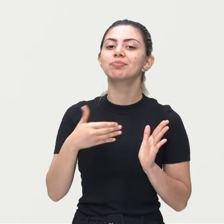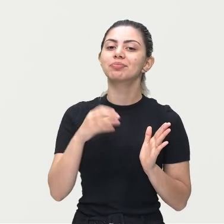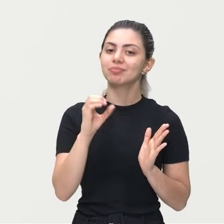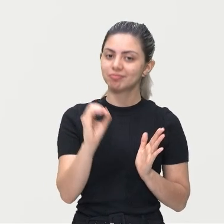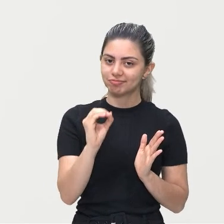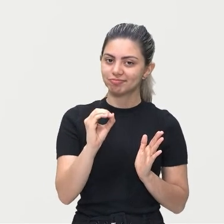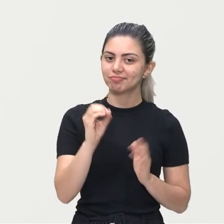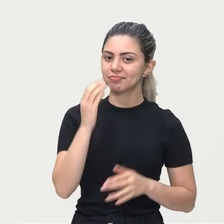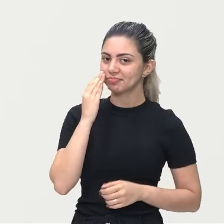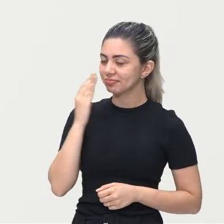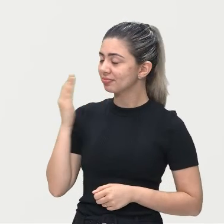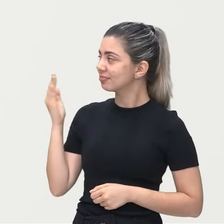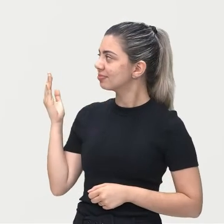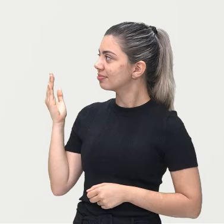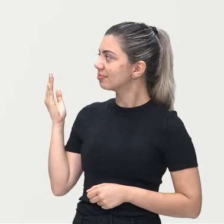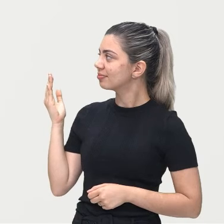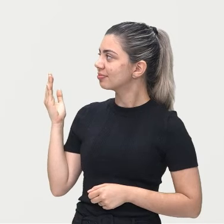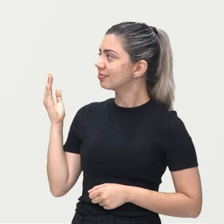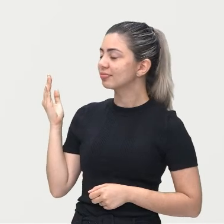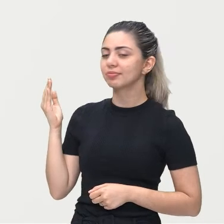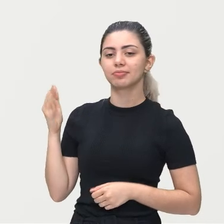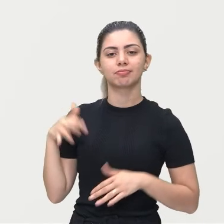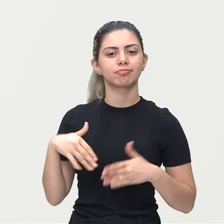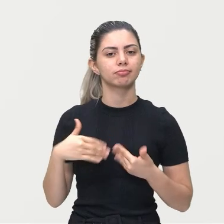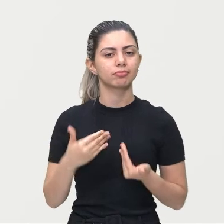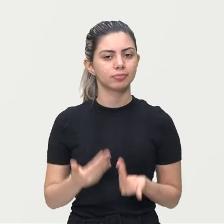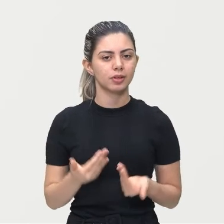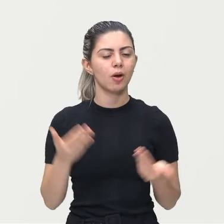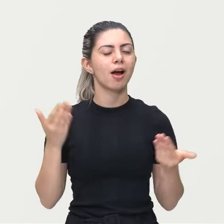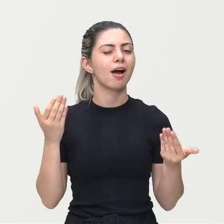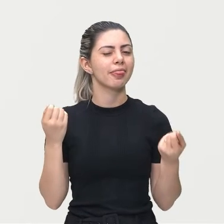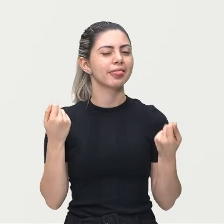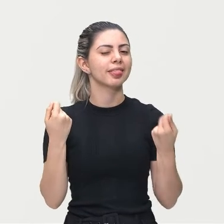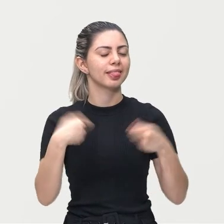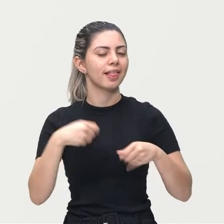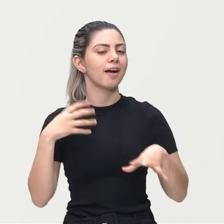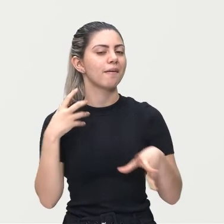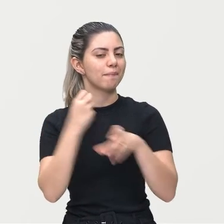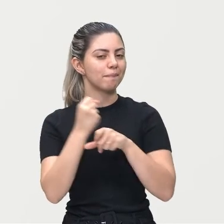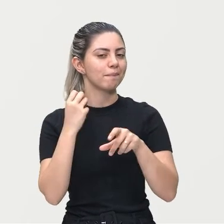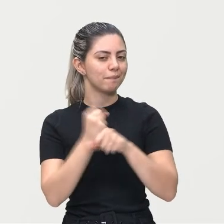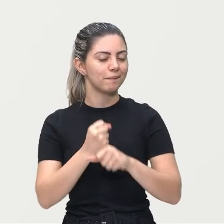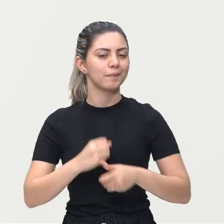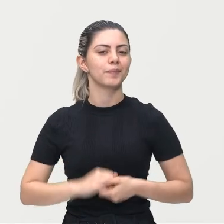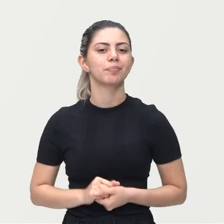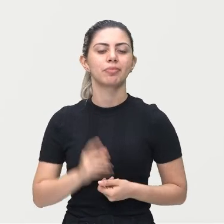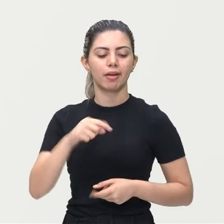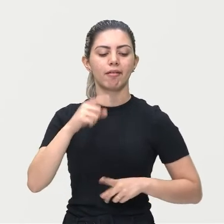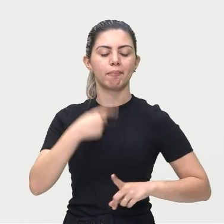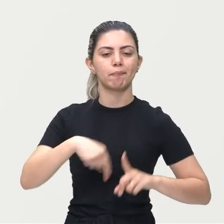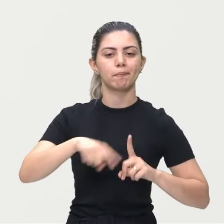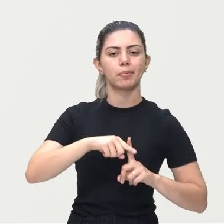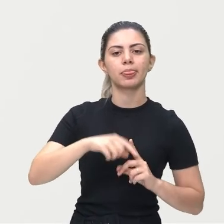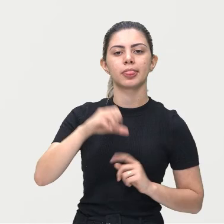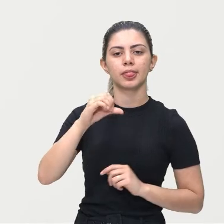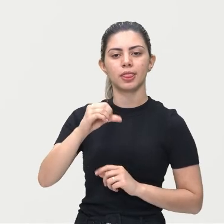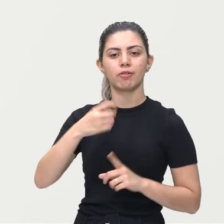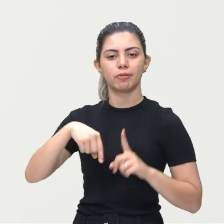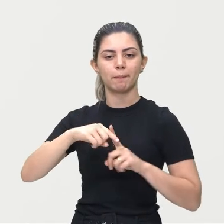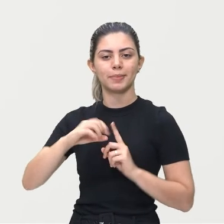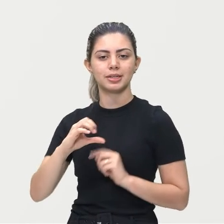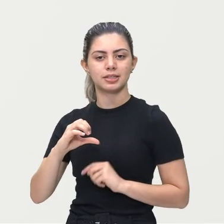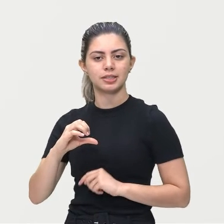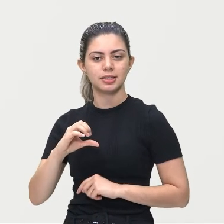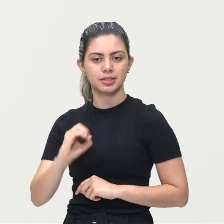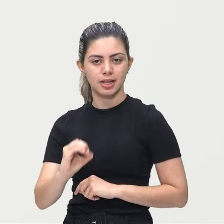o elemento neutro. Então agora eu posso executar essa conta. É uma conta de mais, 9 com mais 0, não